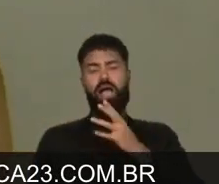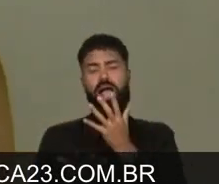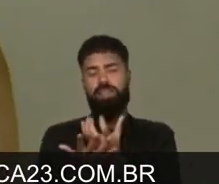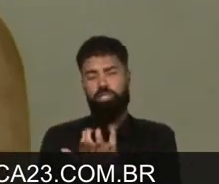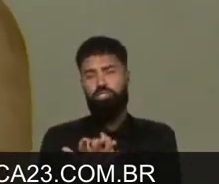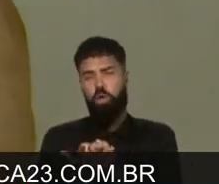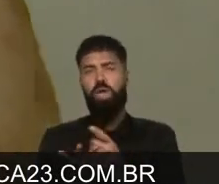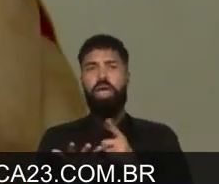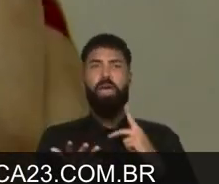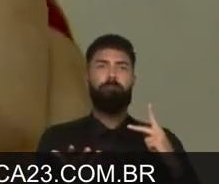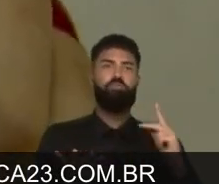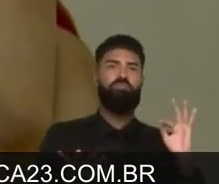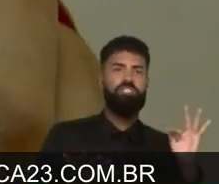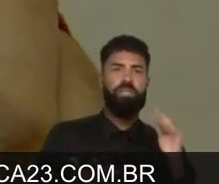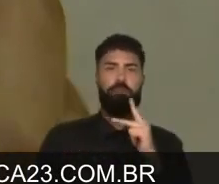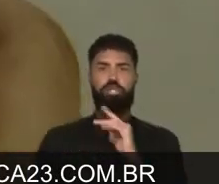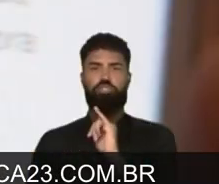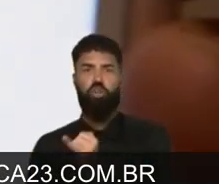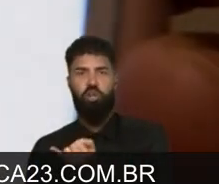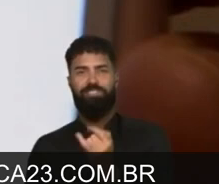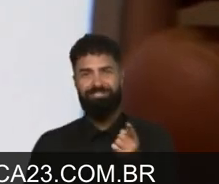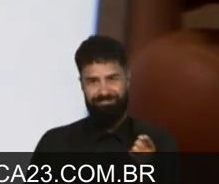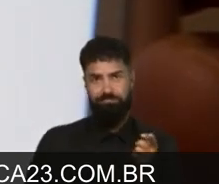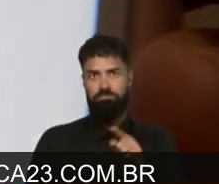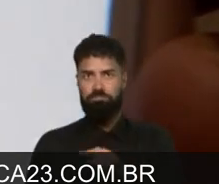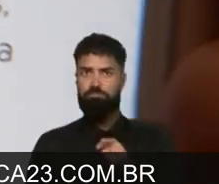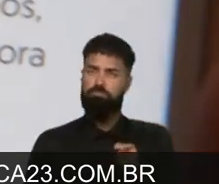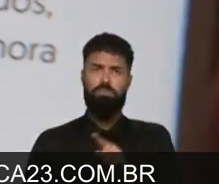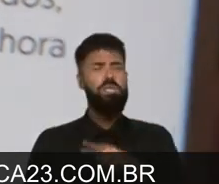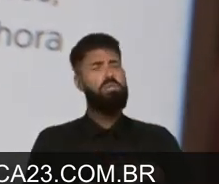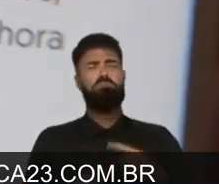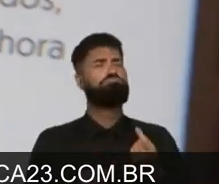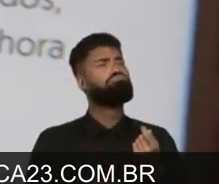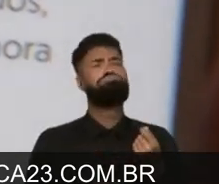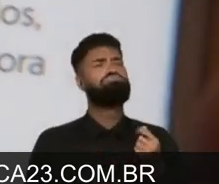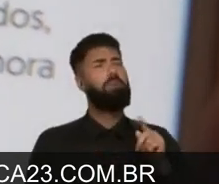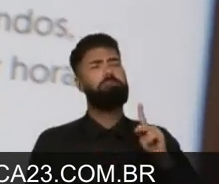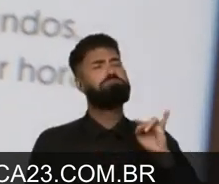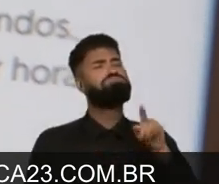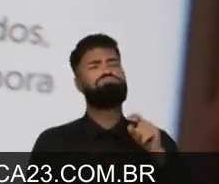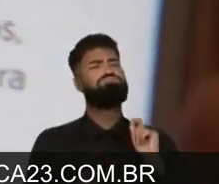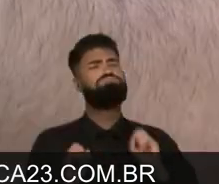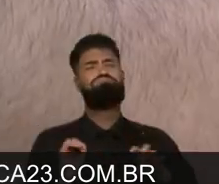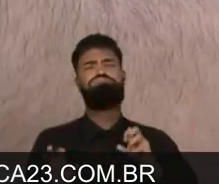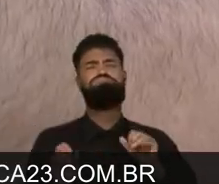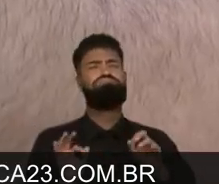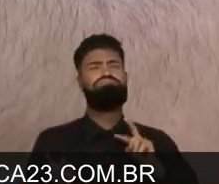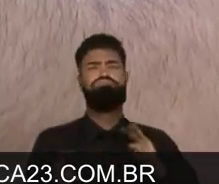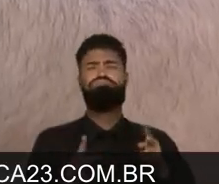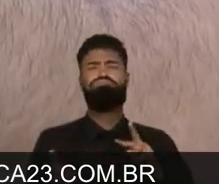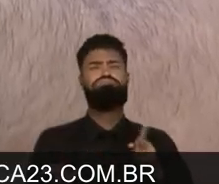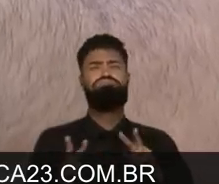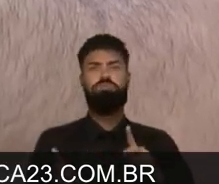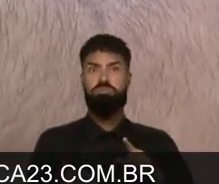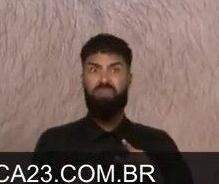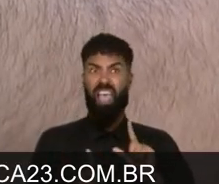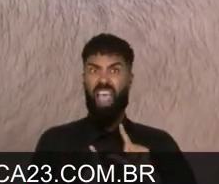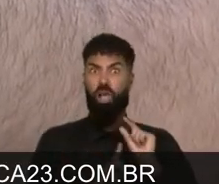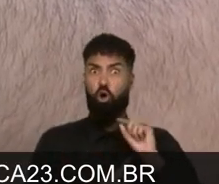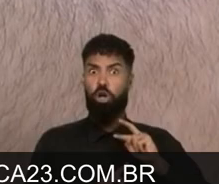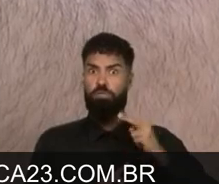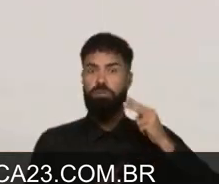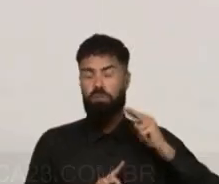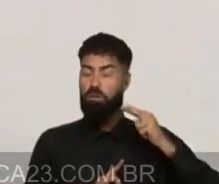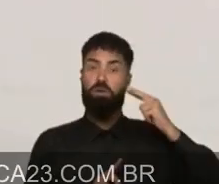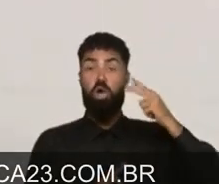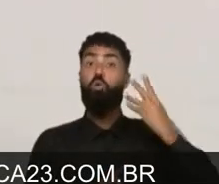entre pessoas físicas e jurídicas. A modalidade quebrou o recorde de transações diárias por 4 vezes em